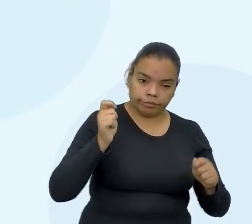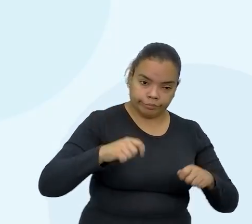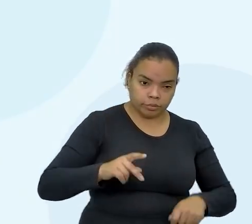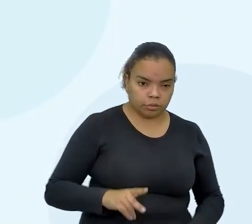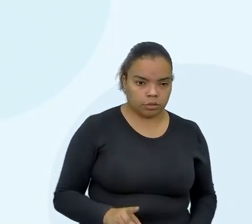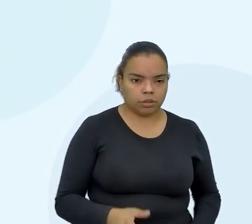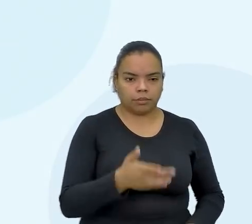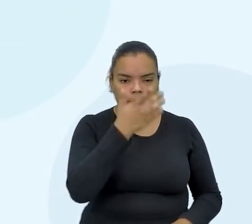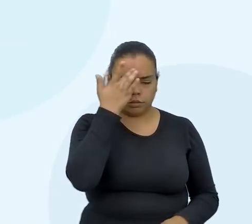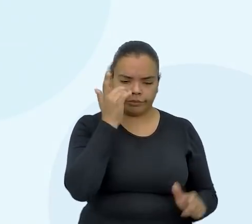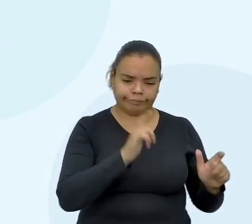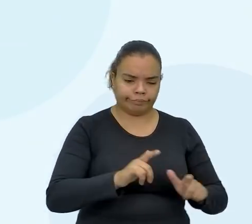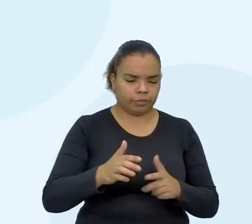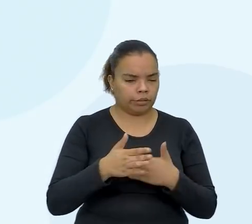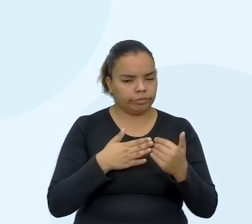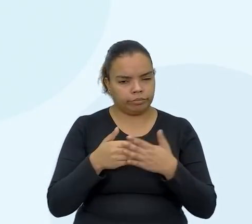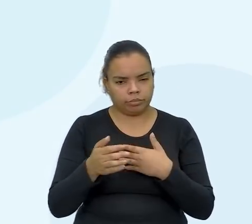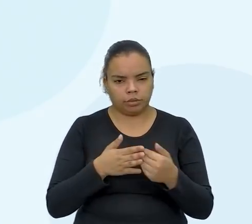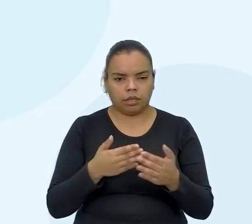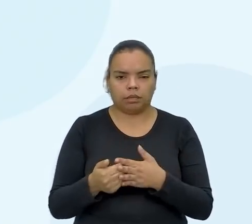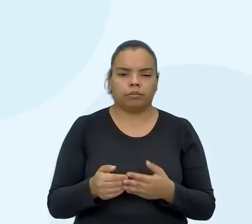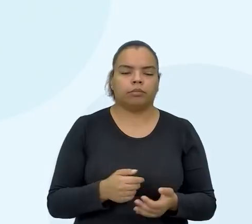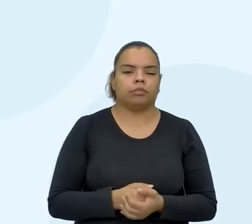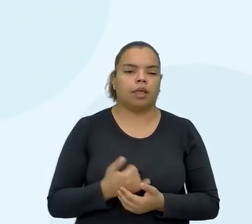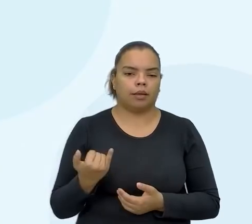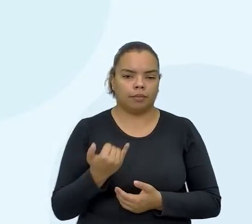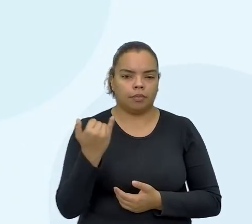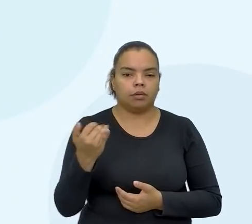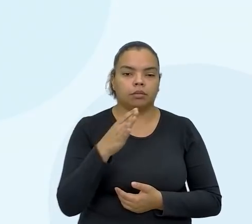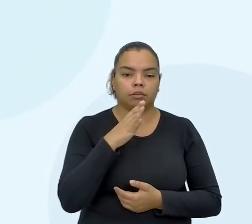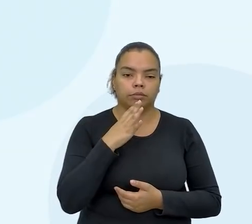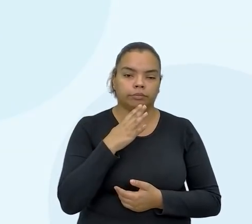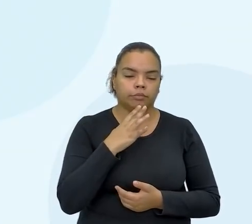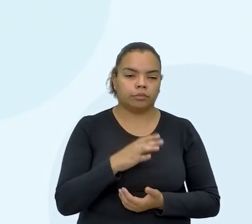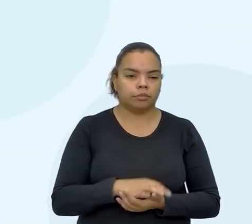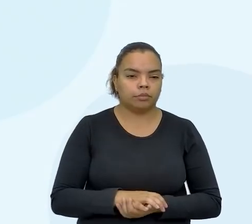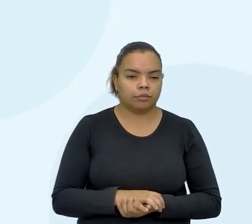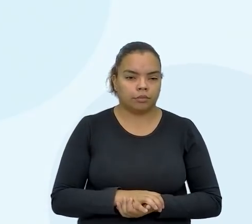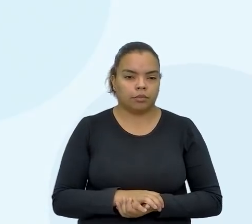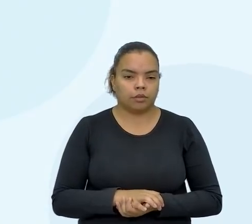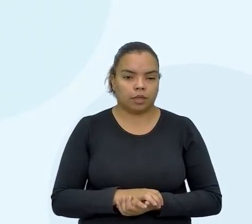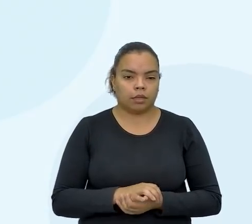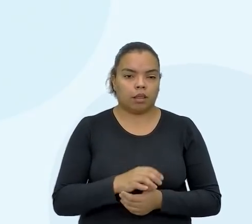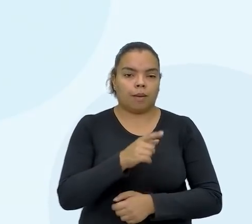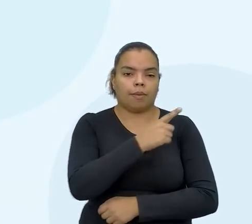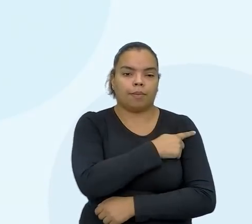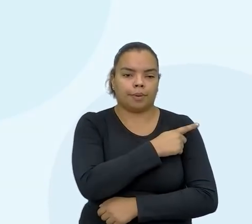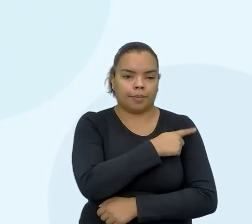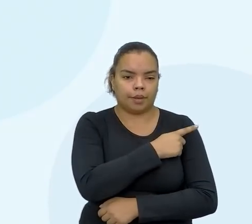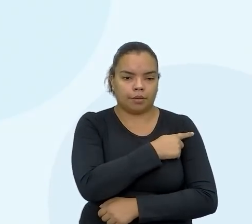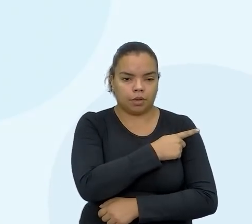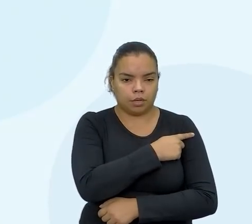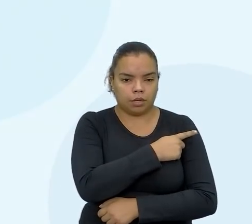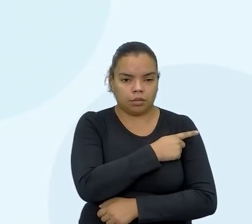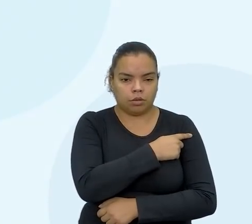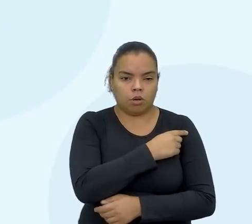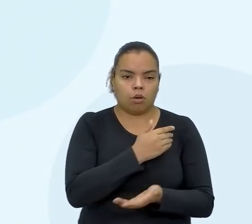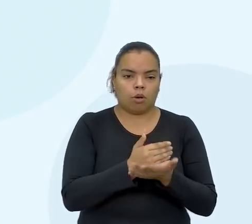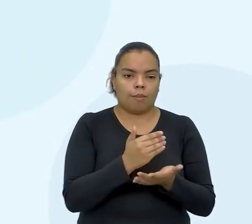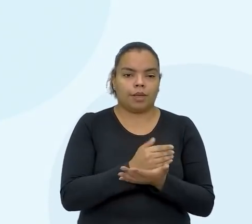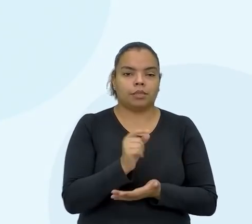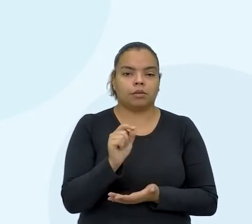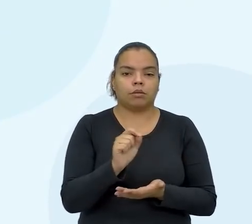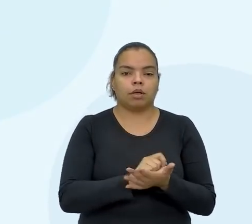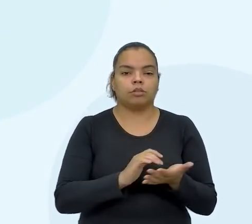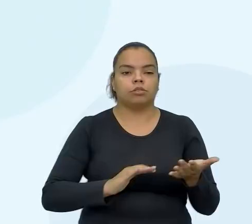importante a gente ter isso na cabeça também. Perfeito. Então, lá para os alunos do primeiro ano, essa proposta começa com a